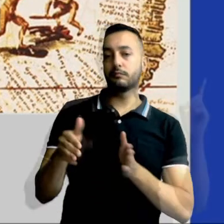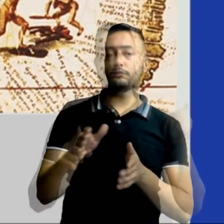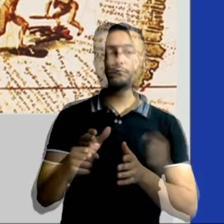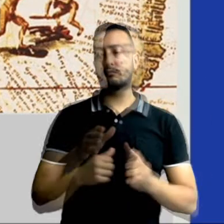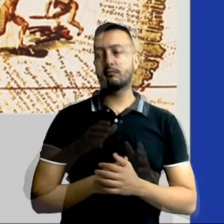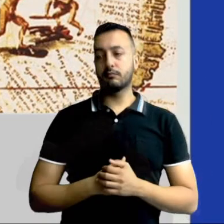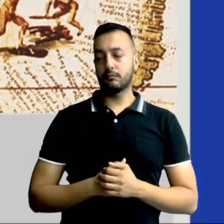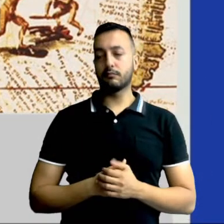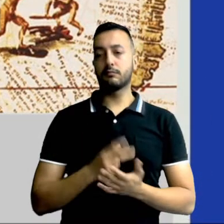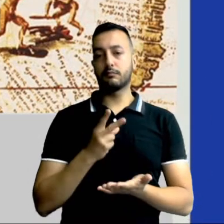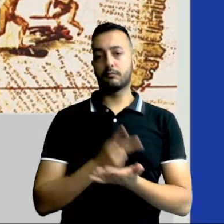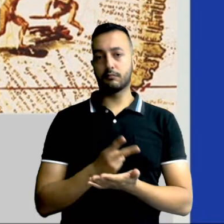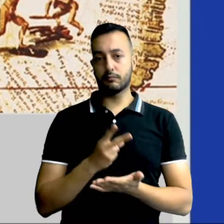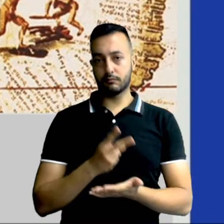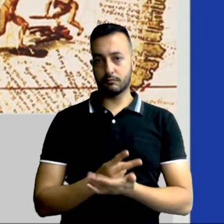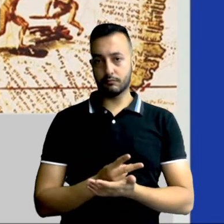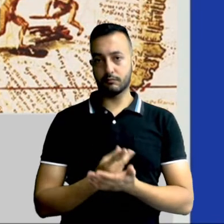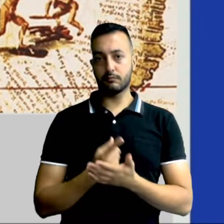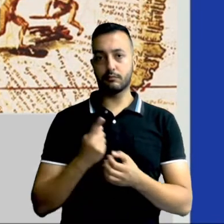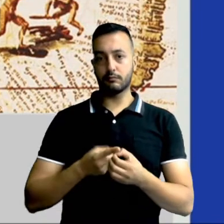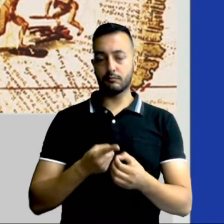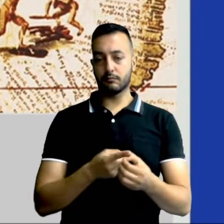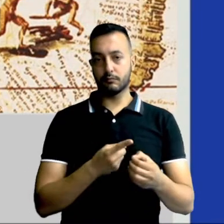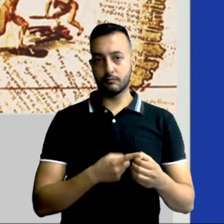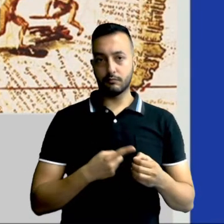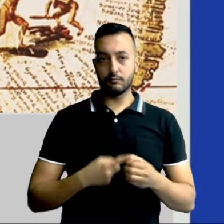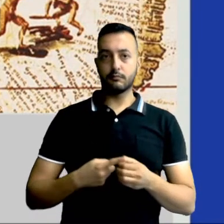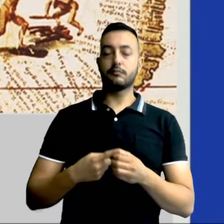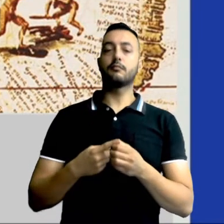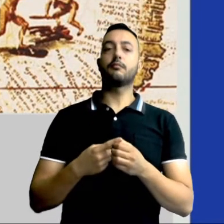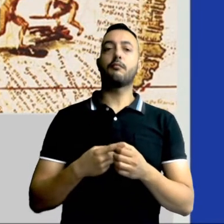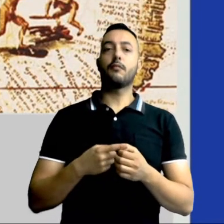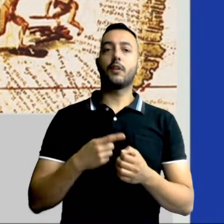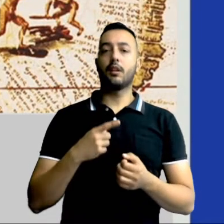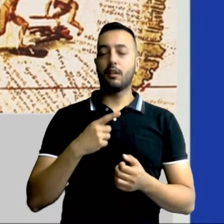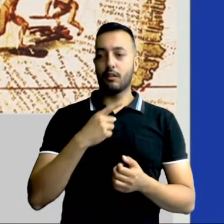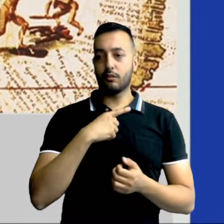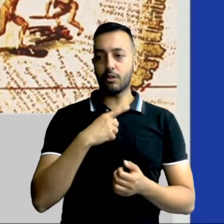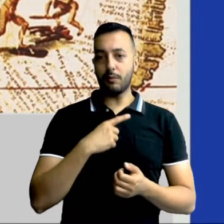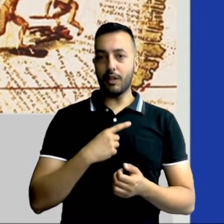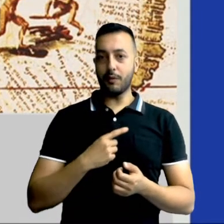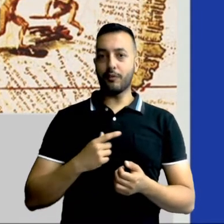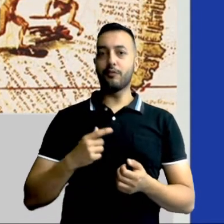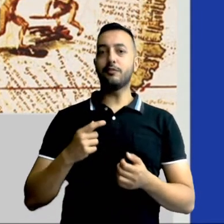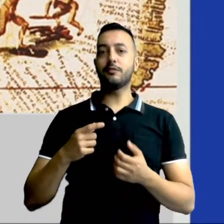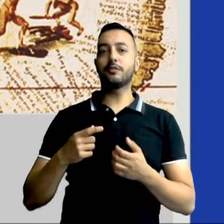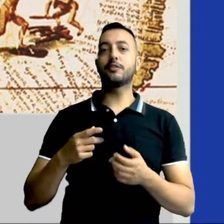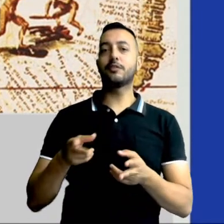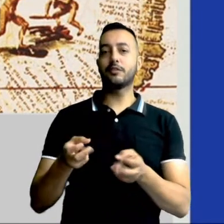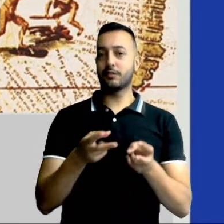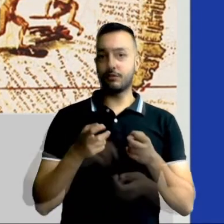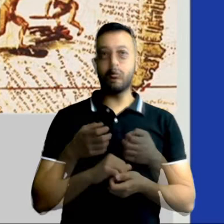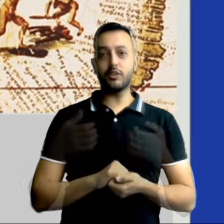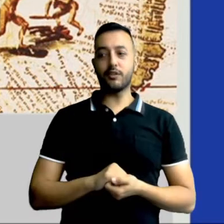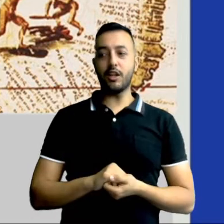lembrando né Sempre no processo de interiorização os exploradores sempre ficavam próximo ao x e